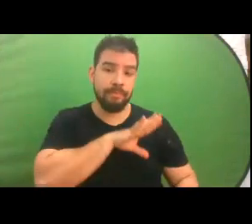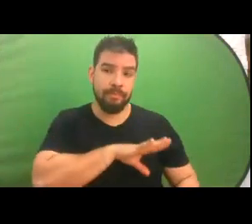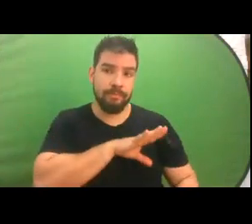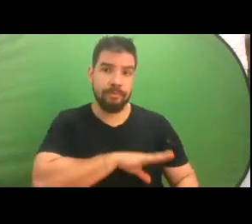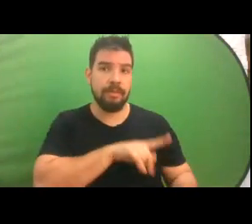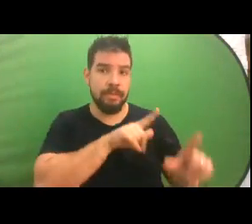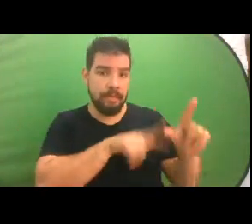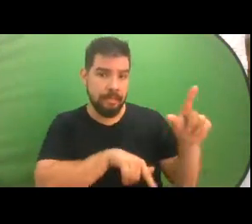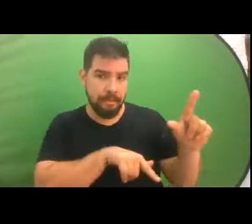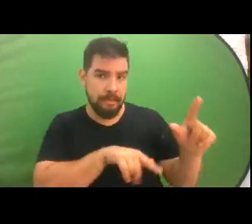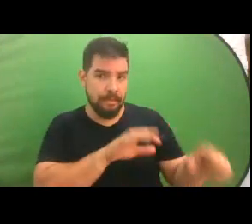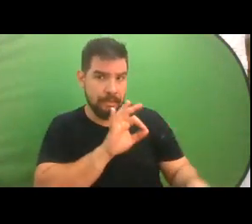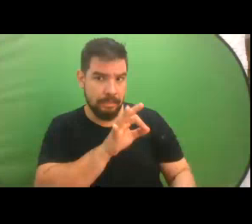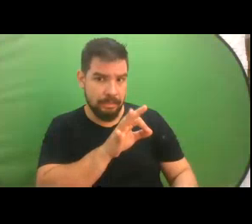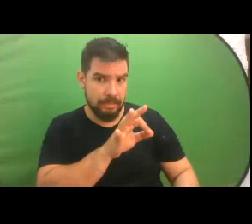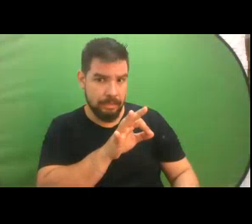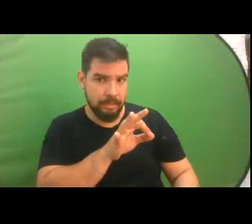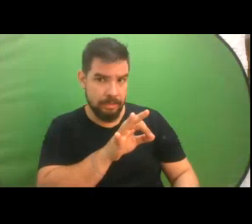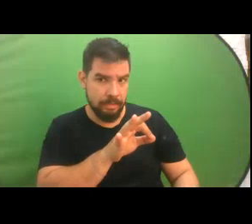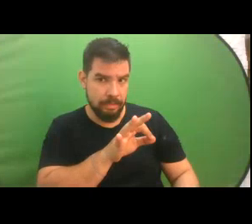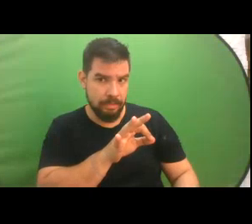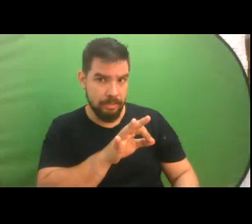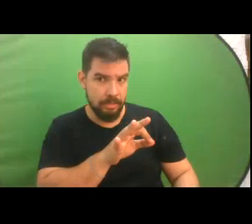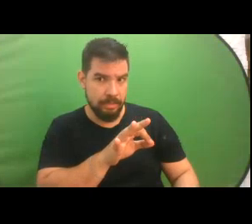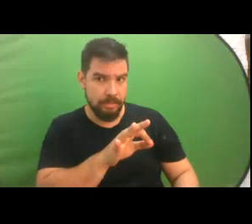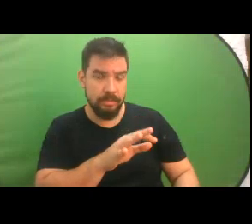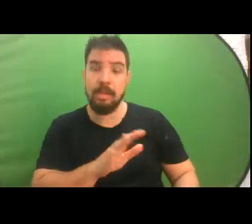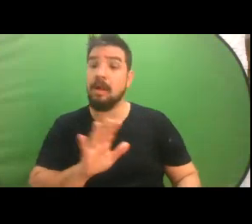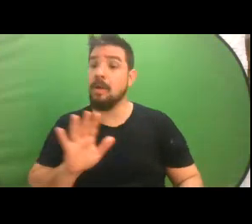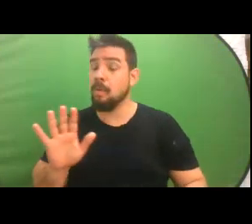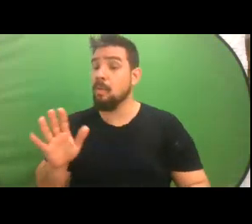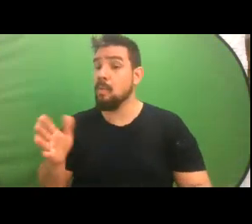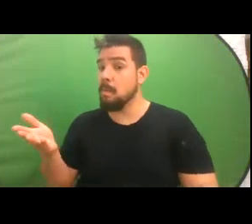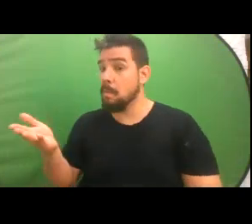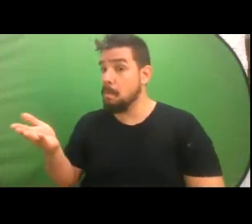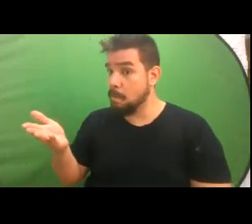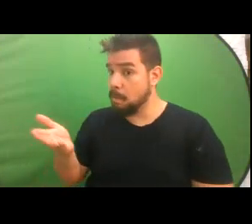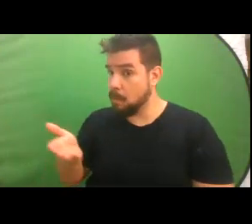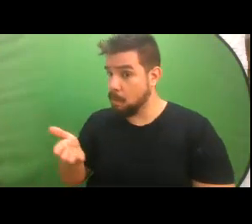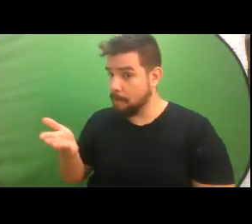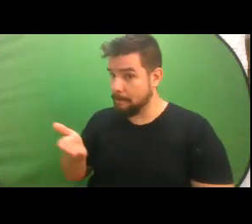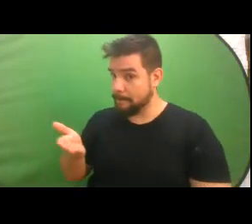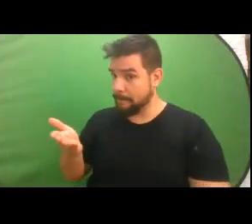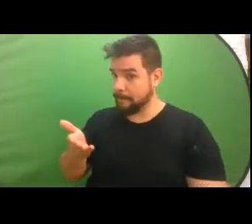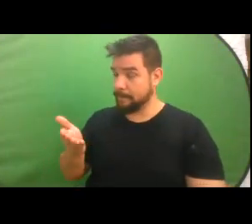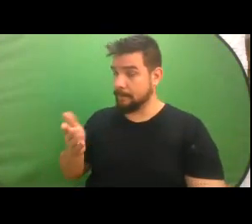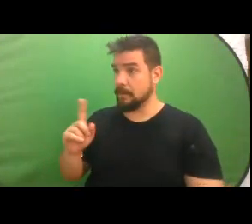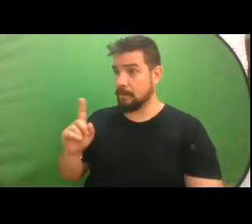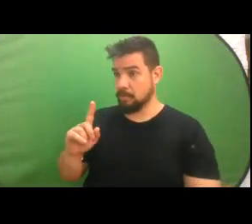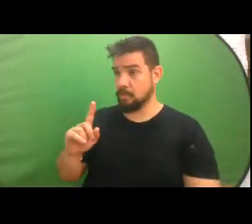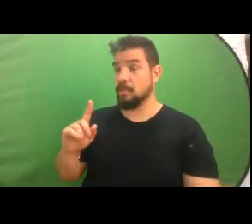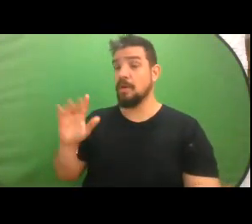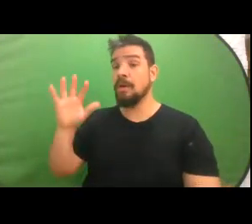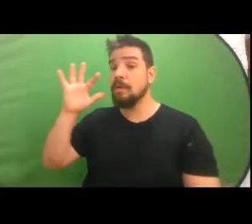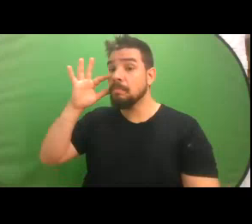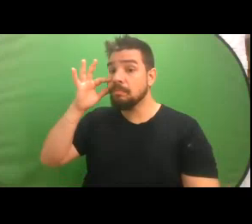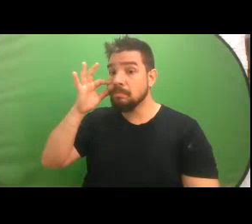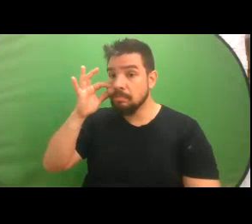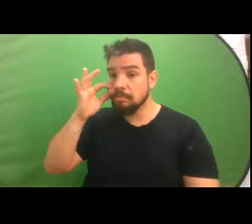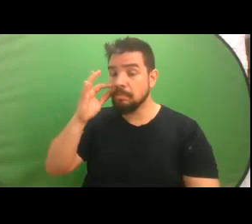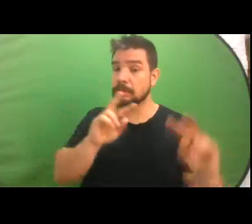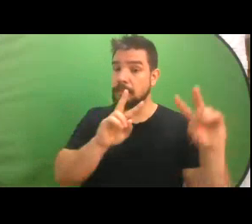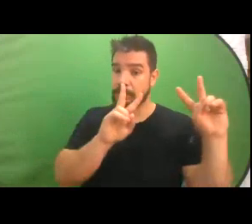É isso? Que eu Não, nós imagino estamos que eu fiz foi no isso. momento, nós estamos falando do encontro presencial,